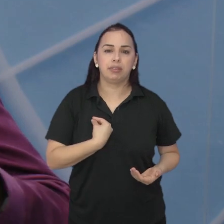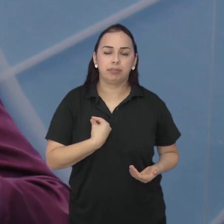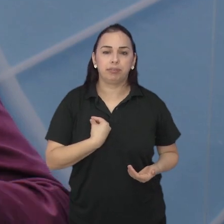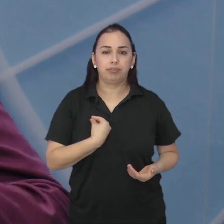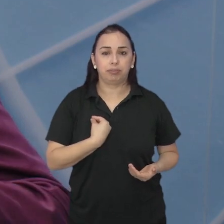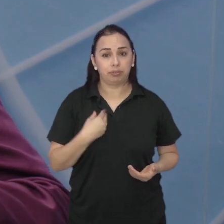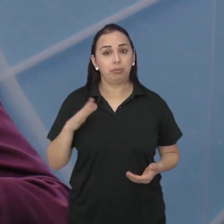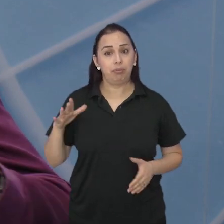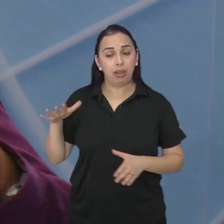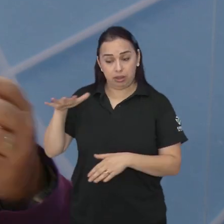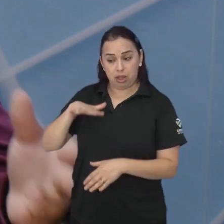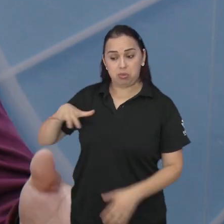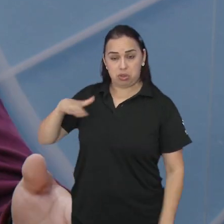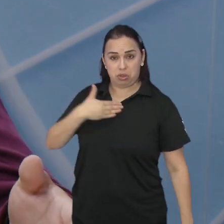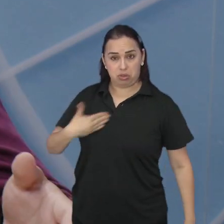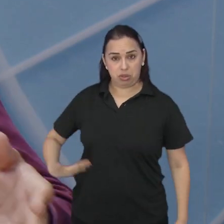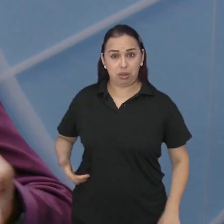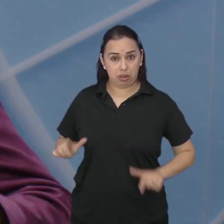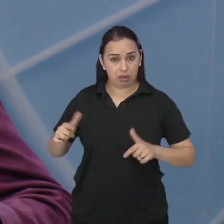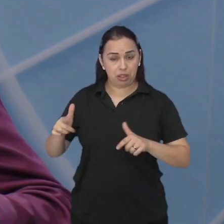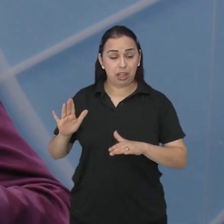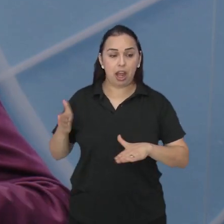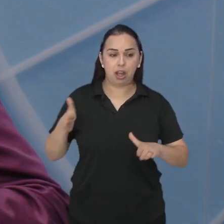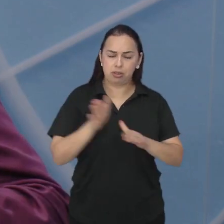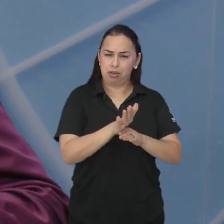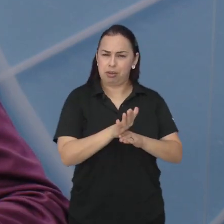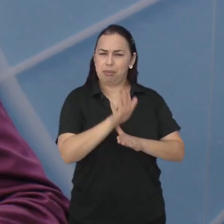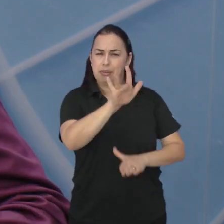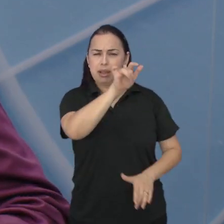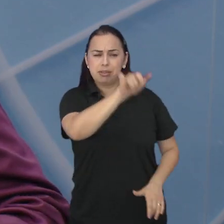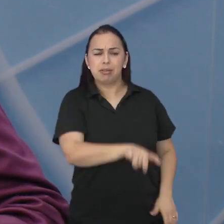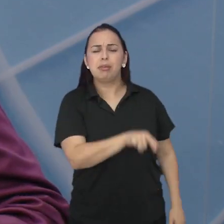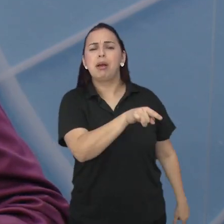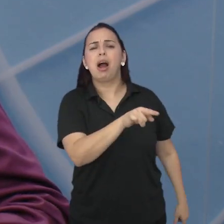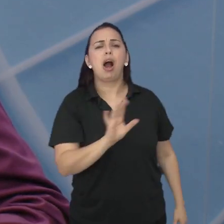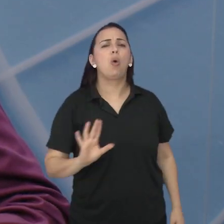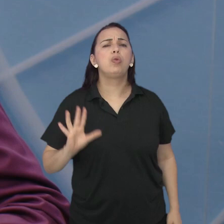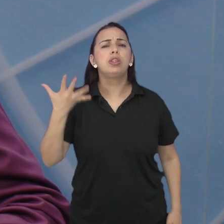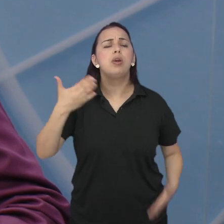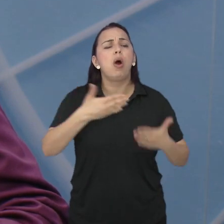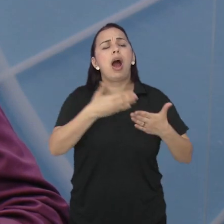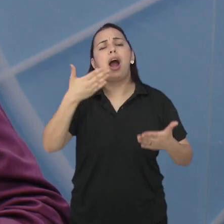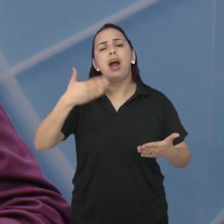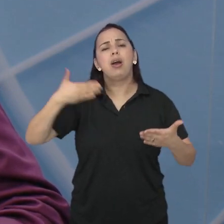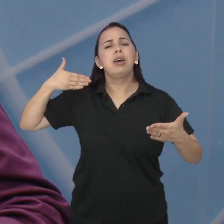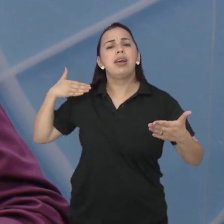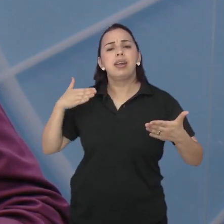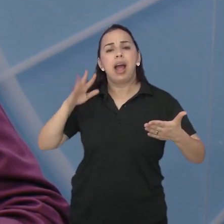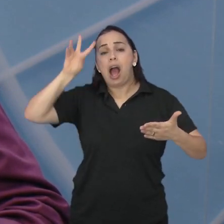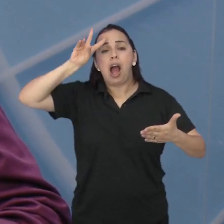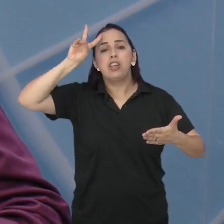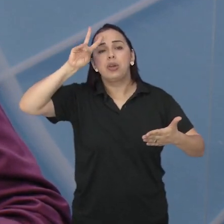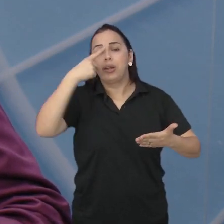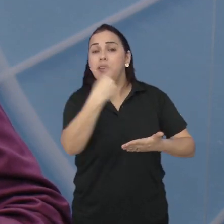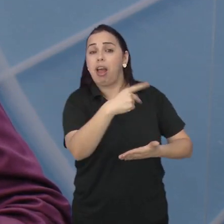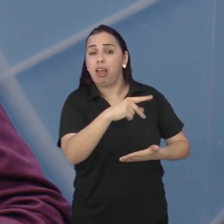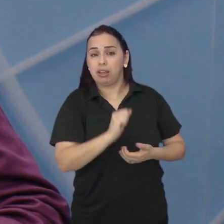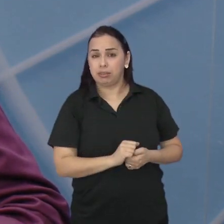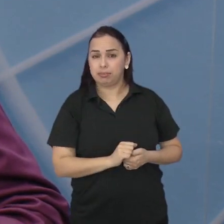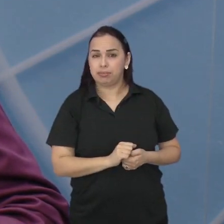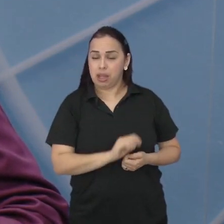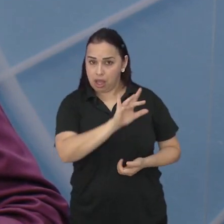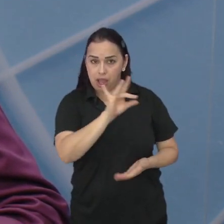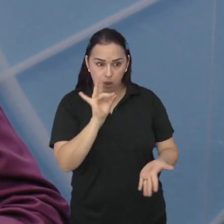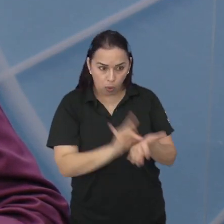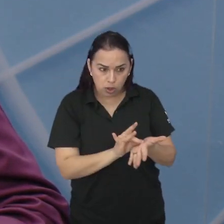os setores, né, de políticas públicas que ajudam, tá, mas a gente tem que pensar no indivíduo. O que aconteceu com ele? Qual que é a história dele? Será